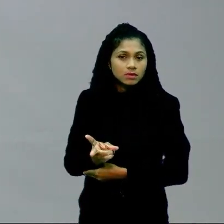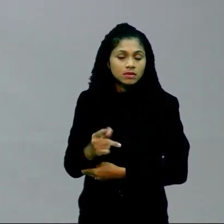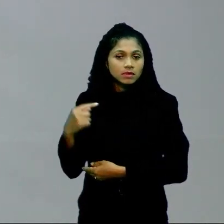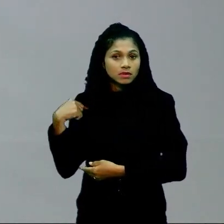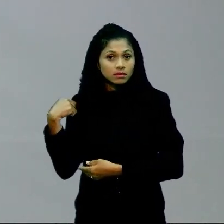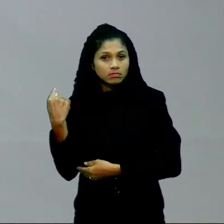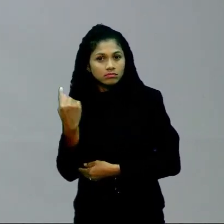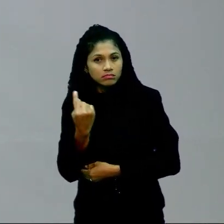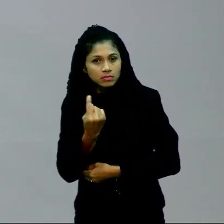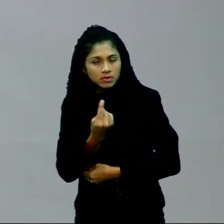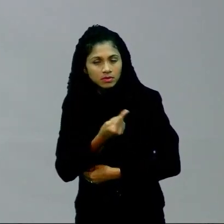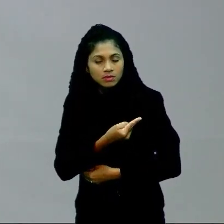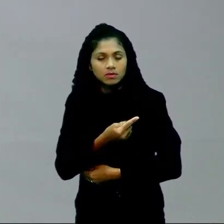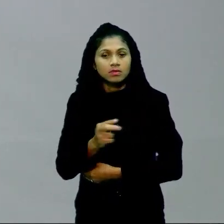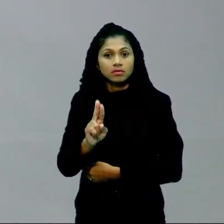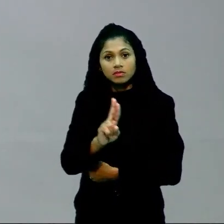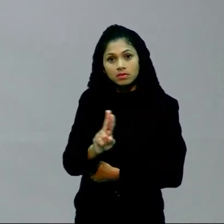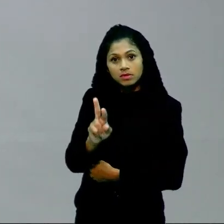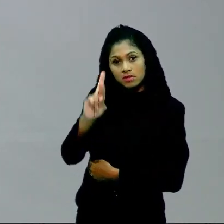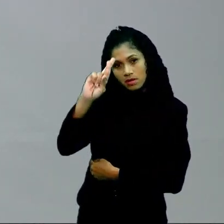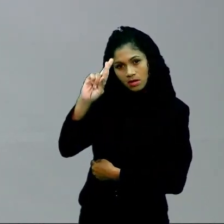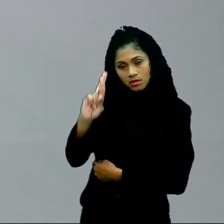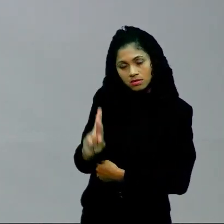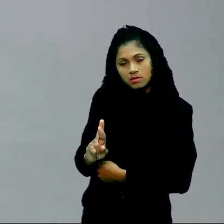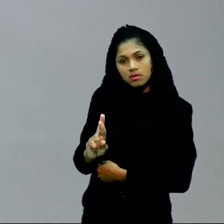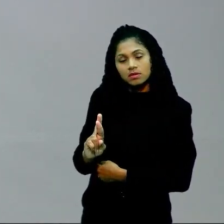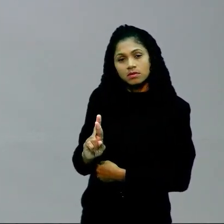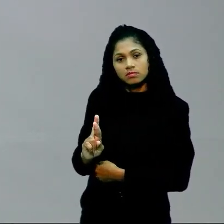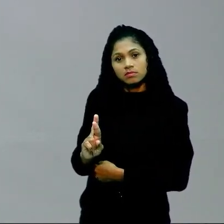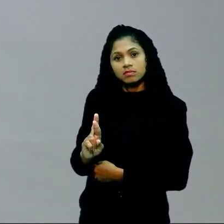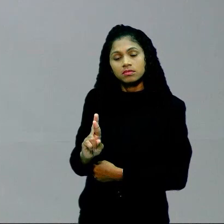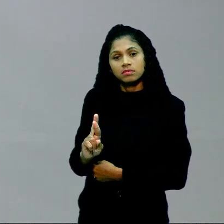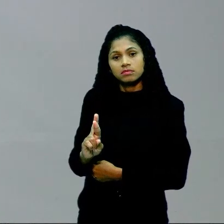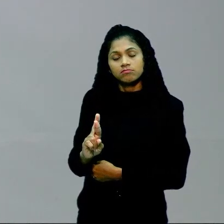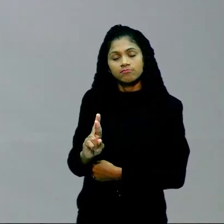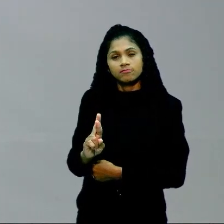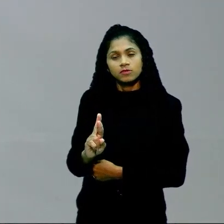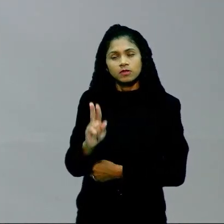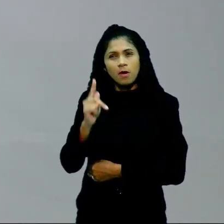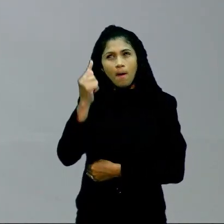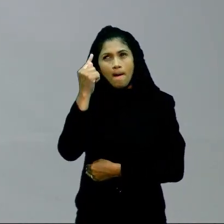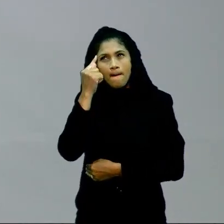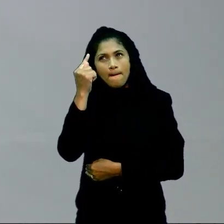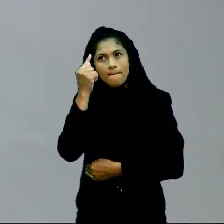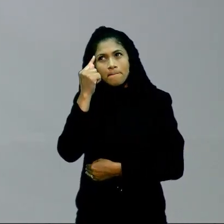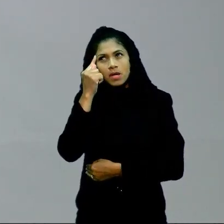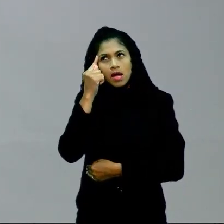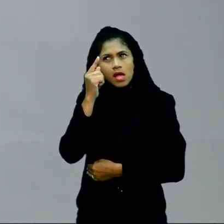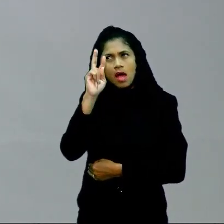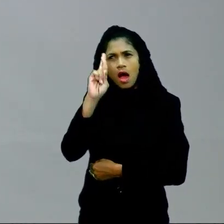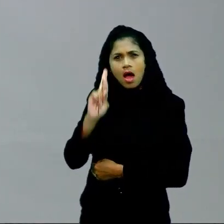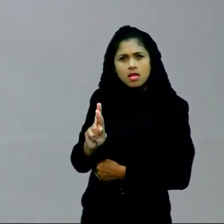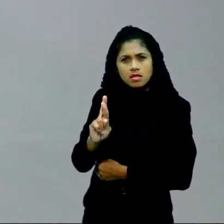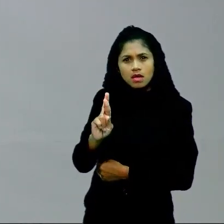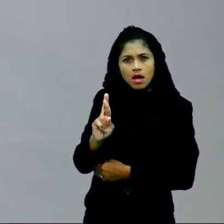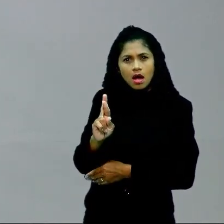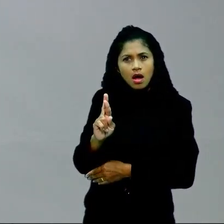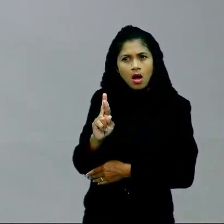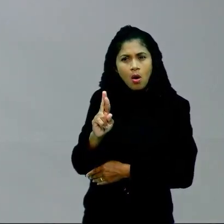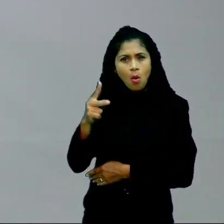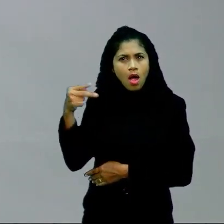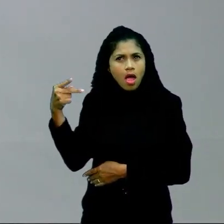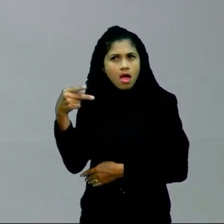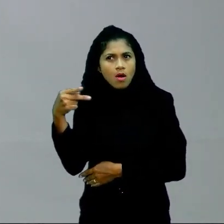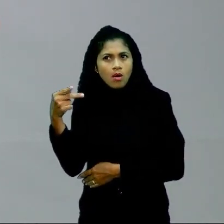esteja mexendo com razão, né? Estando naquele momento, você pensa logo, razão é fração. Sim,